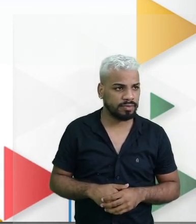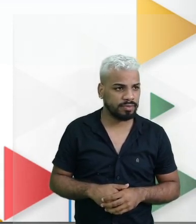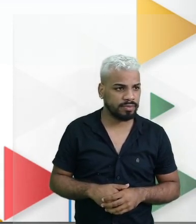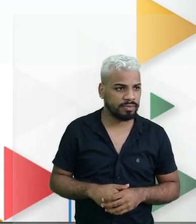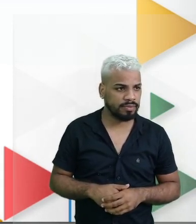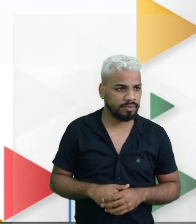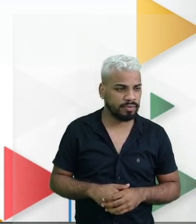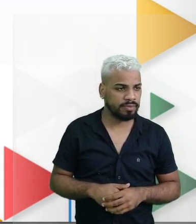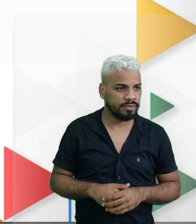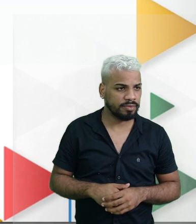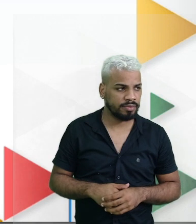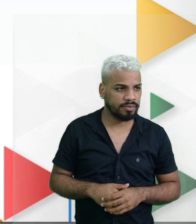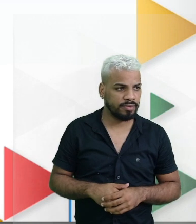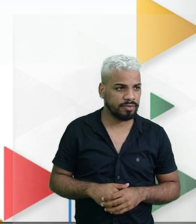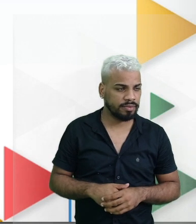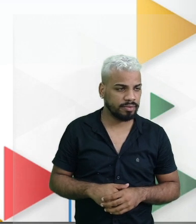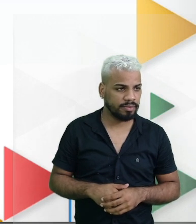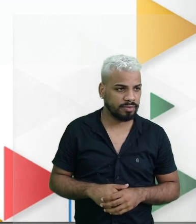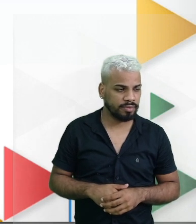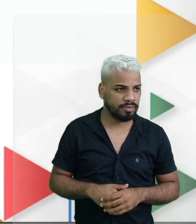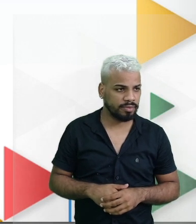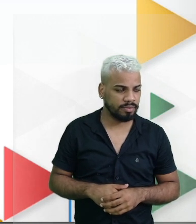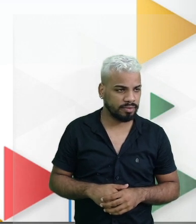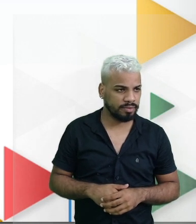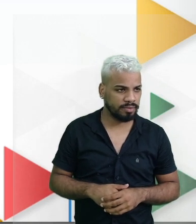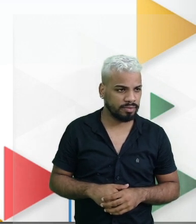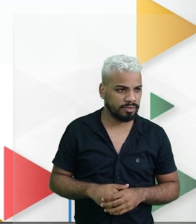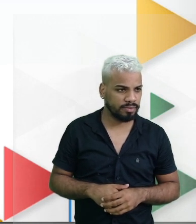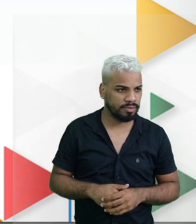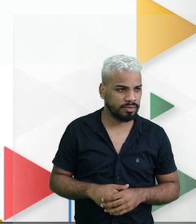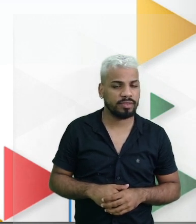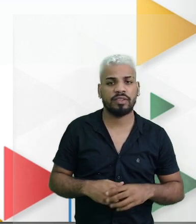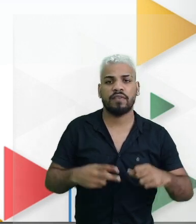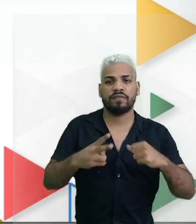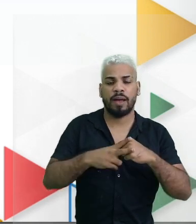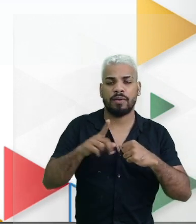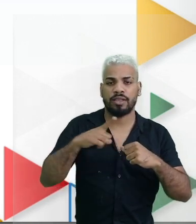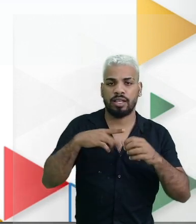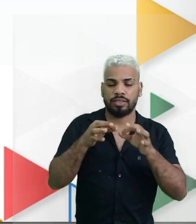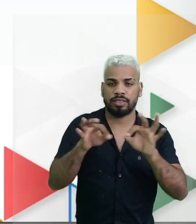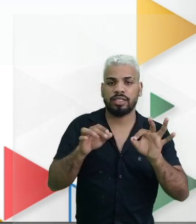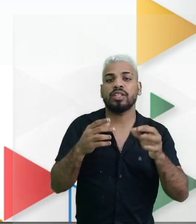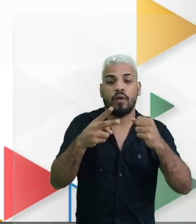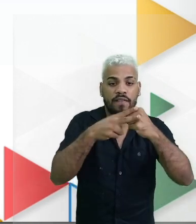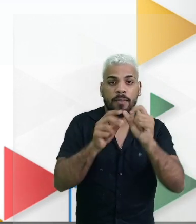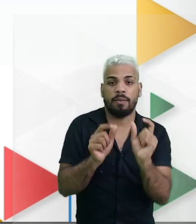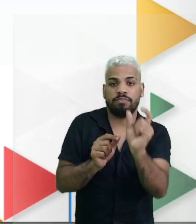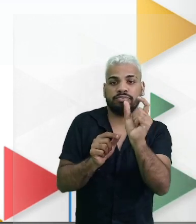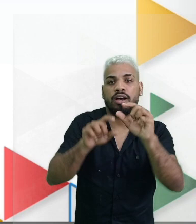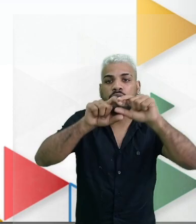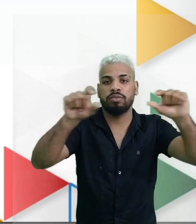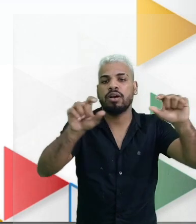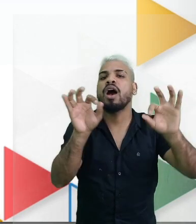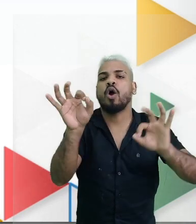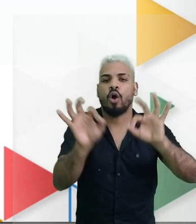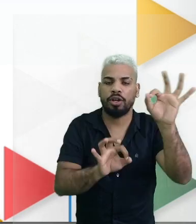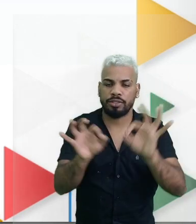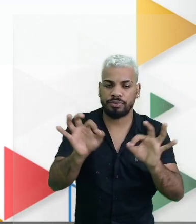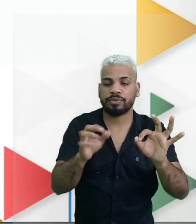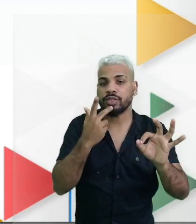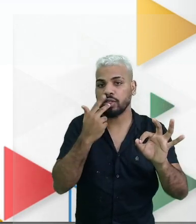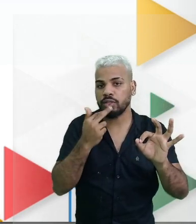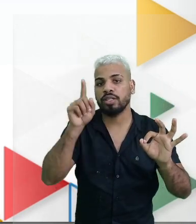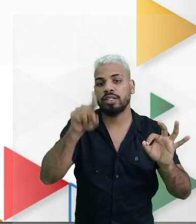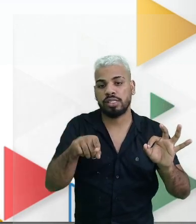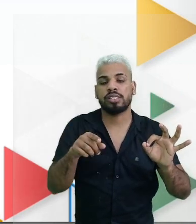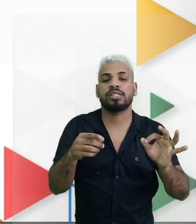para a tela, vejam só, verbo. Do ponto de vista sintático, o verbo organiza as orações. Na língua, é